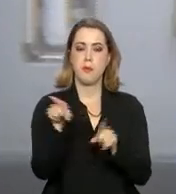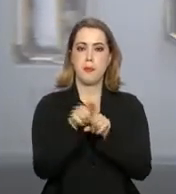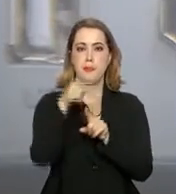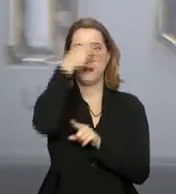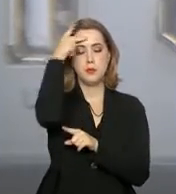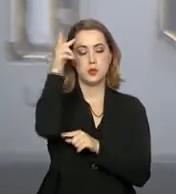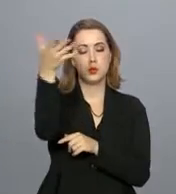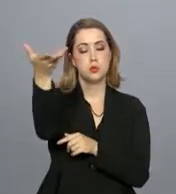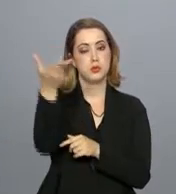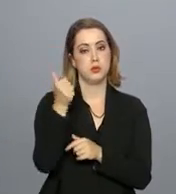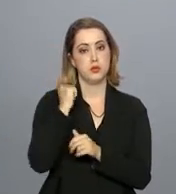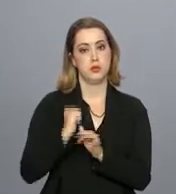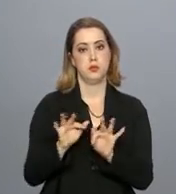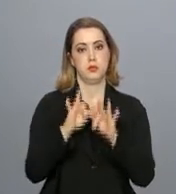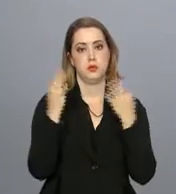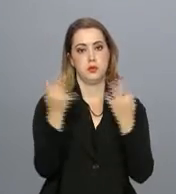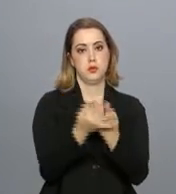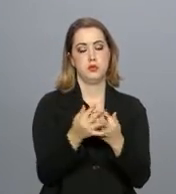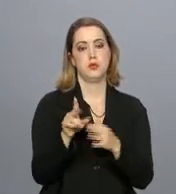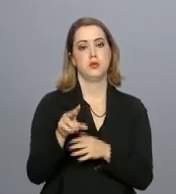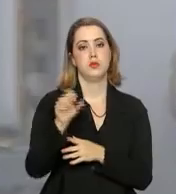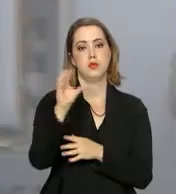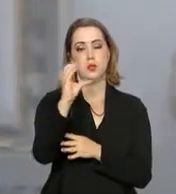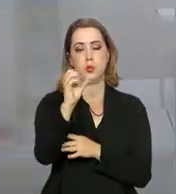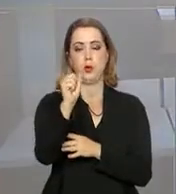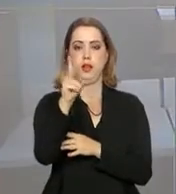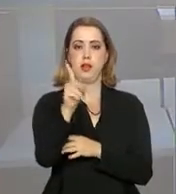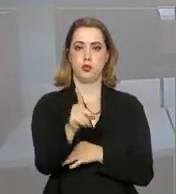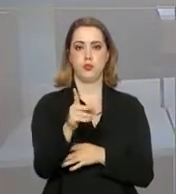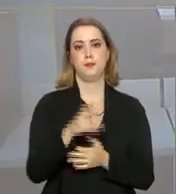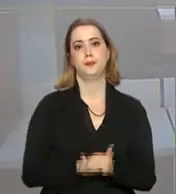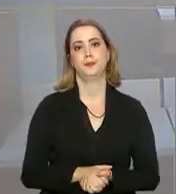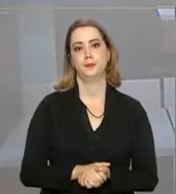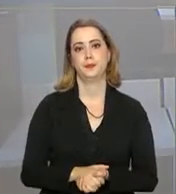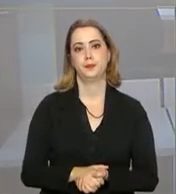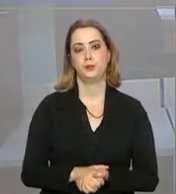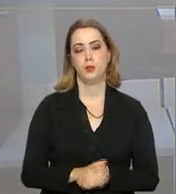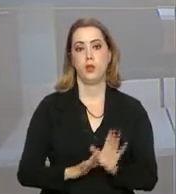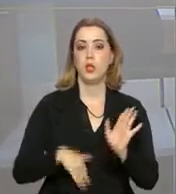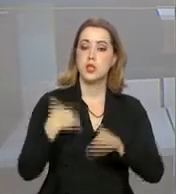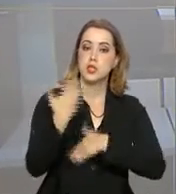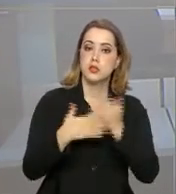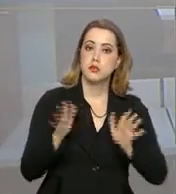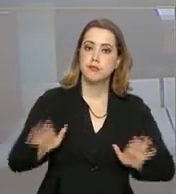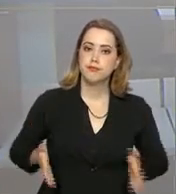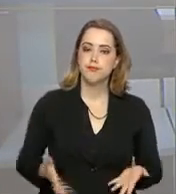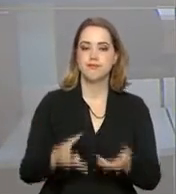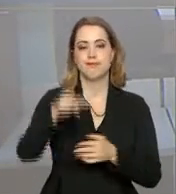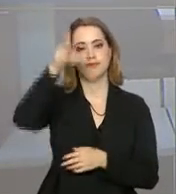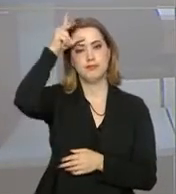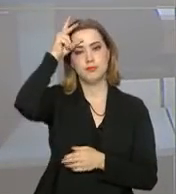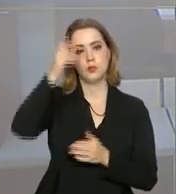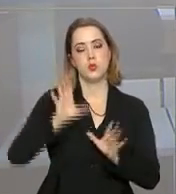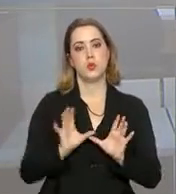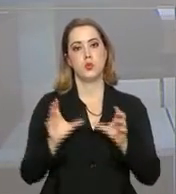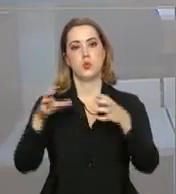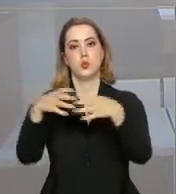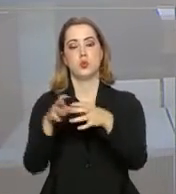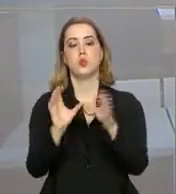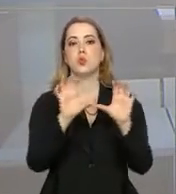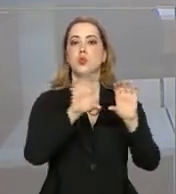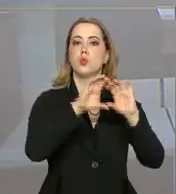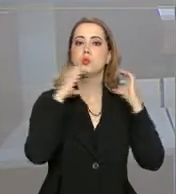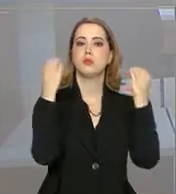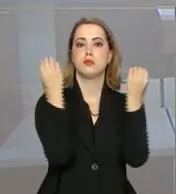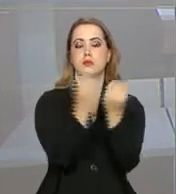beneficiários do bolsa família e do cadastro único desenvolver atividades culturais nas comunidades esse é o